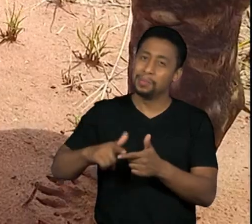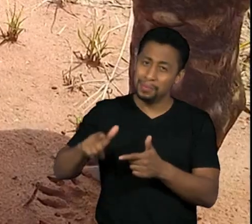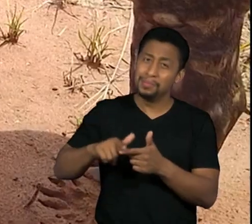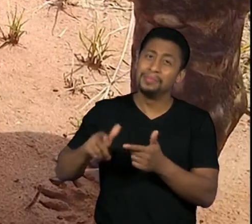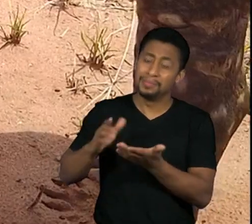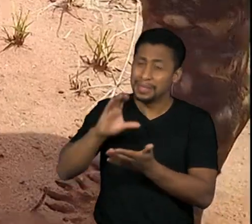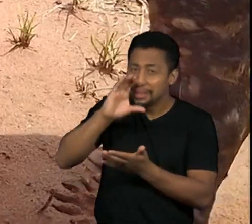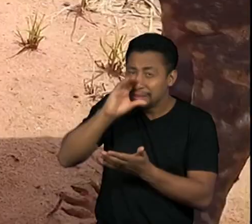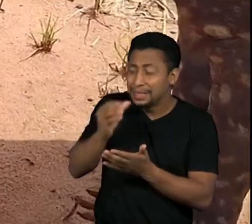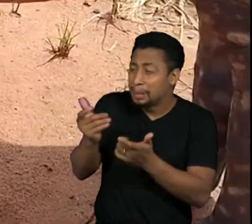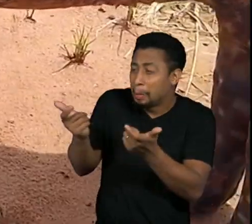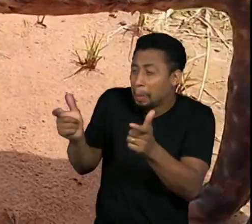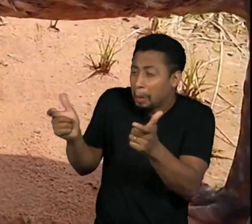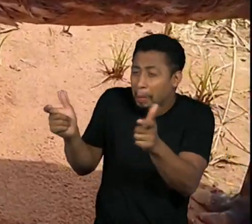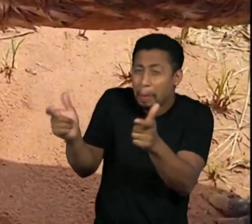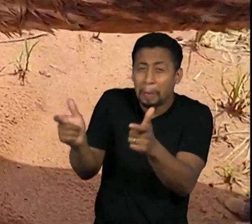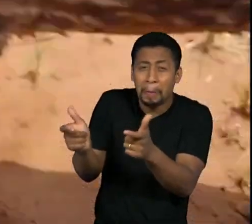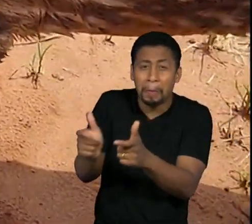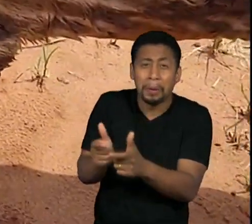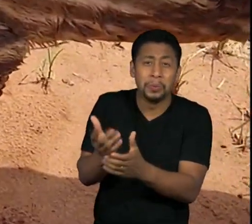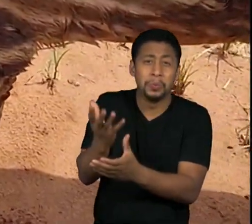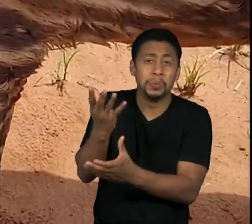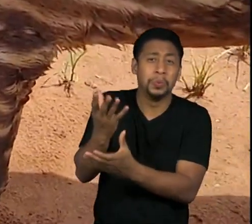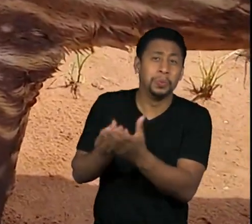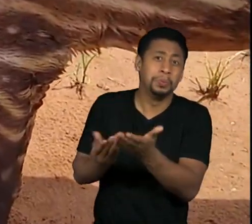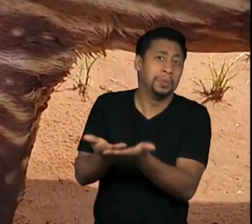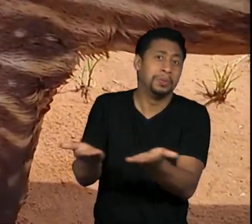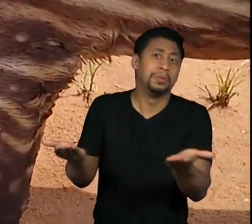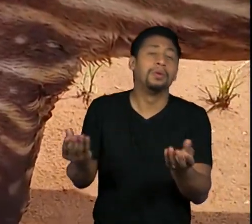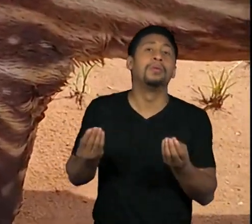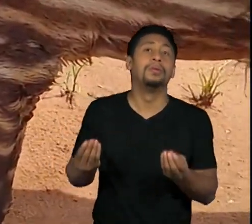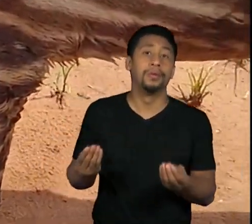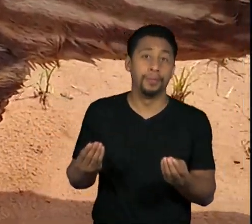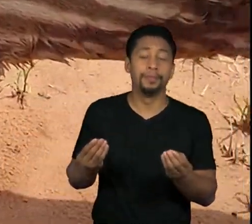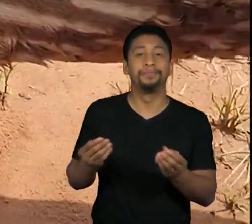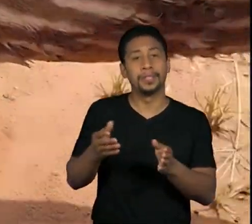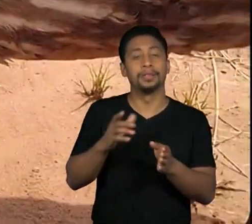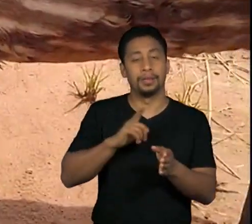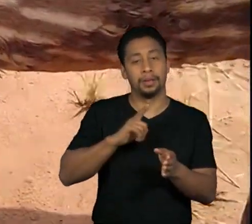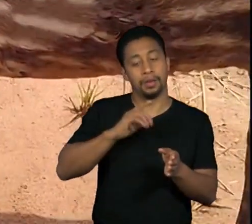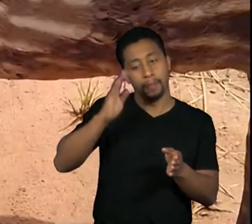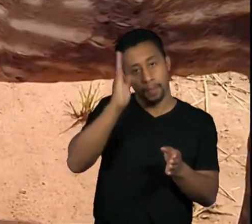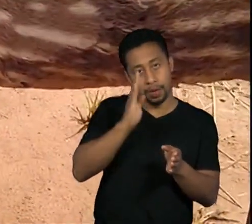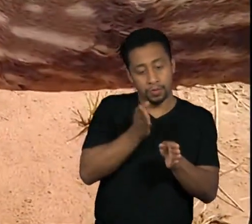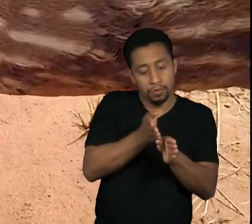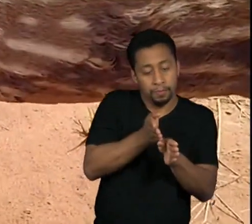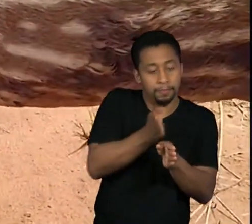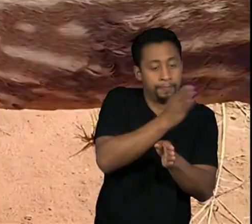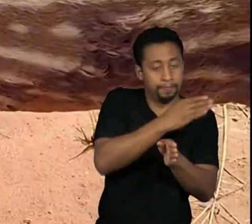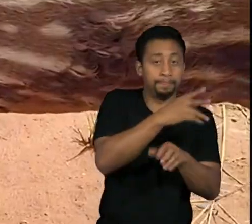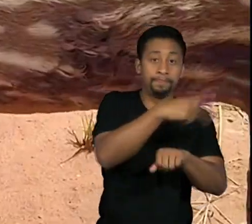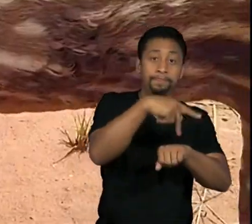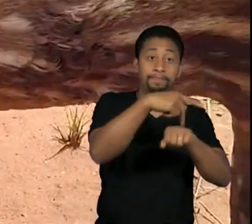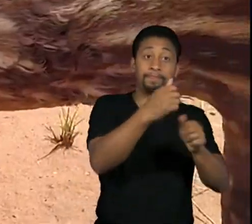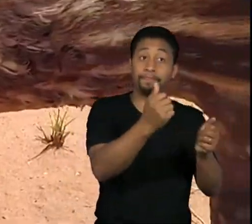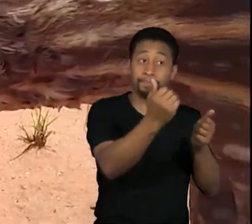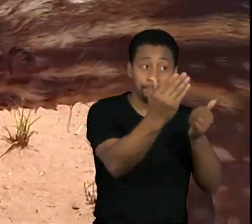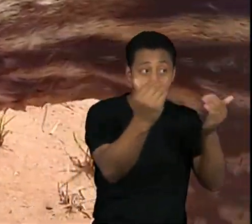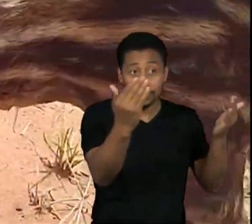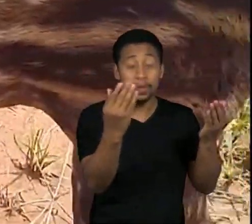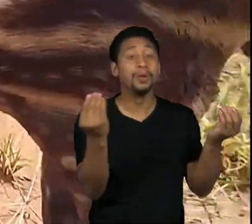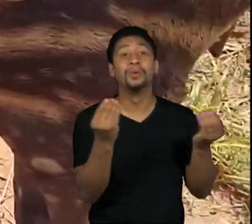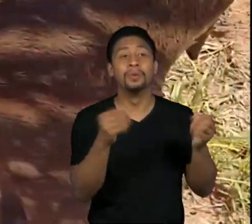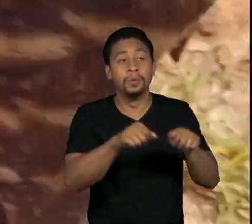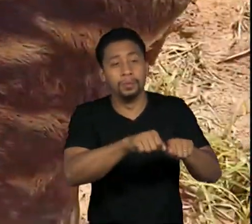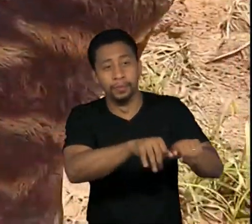espécie, né? Para a circulação desse animal entre o Brasil e outros países, não do animal per se, mas dos genes